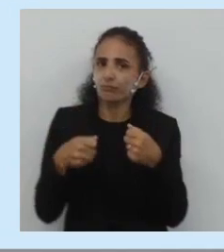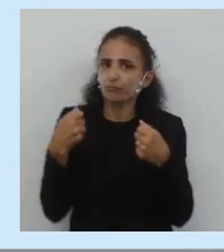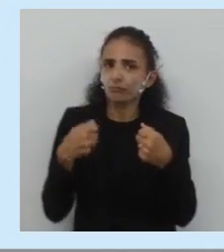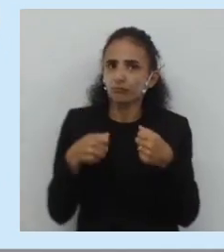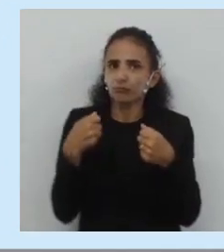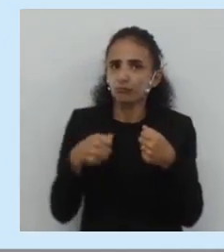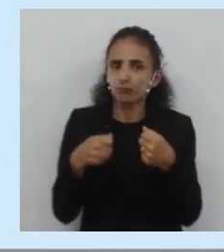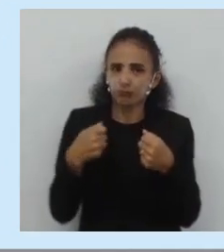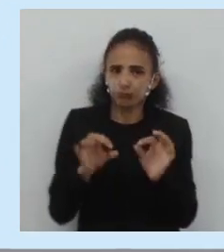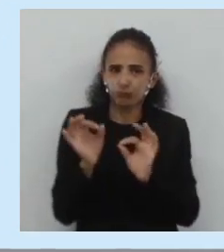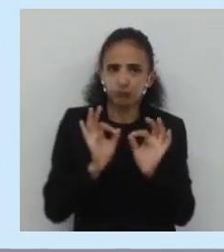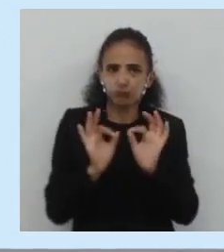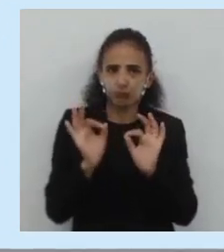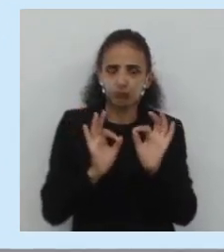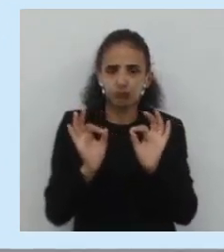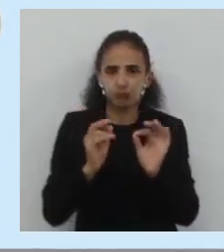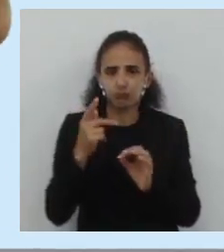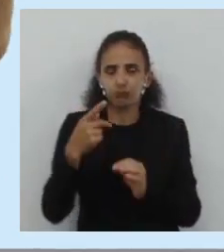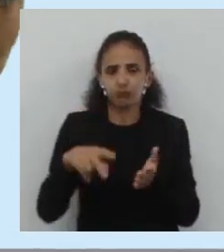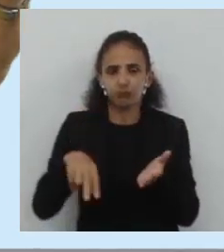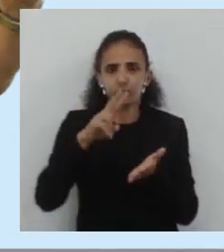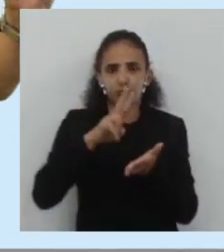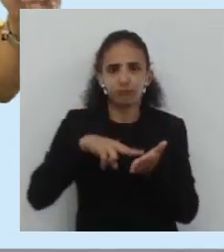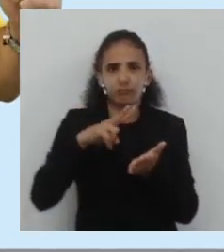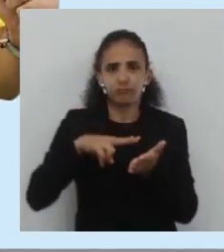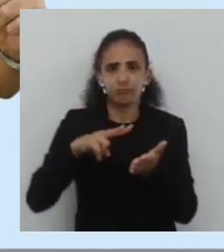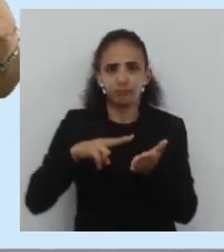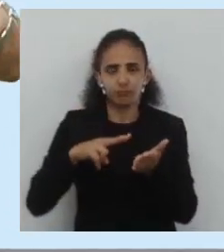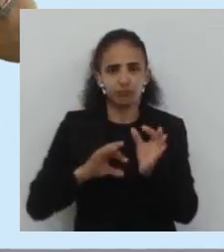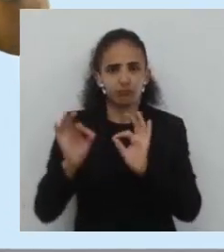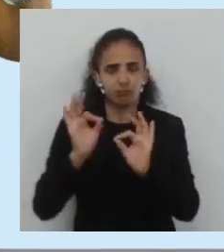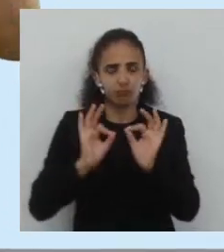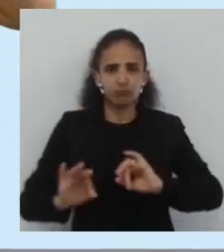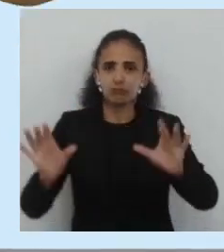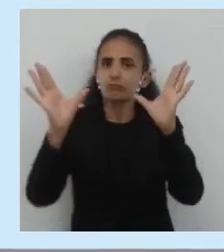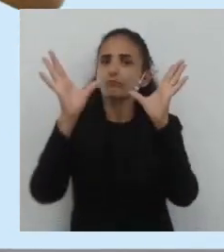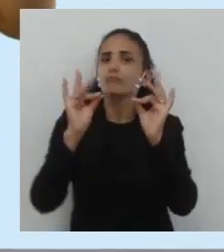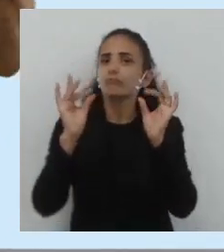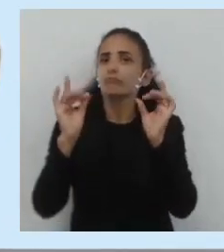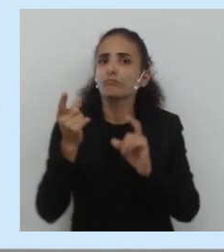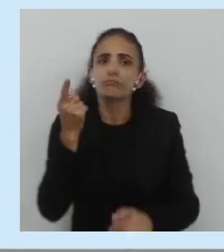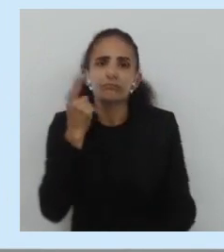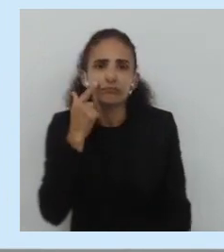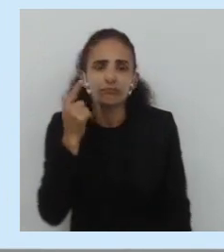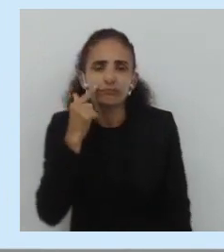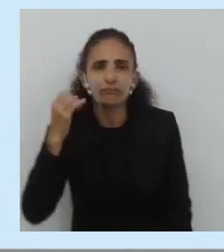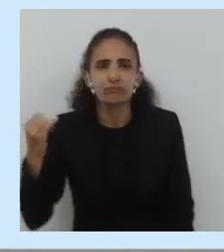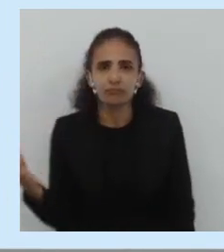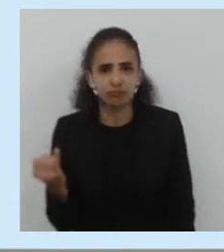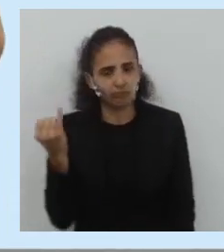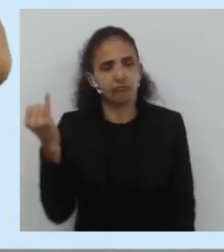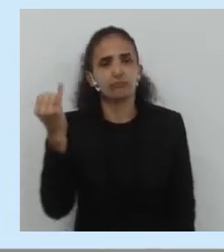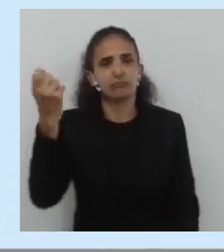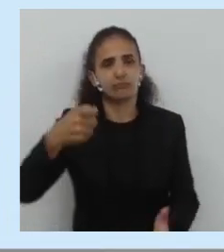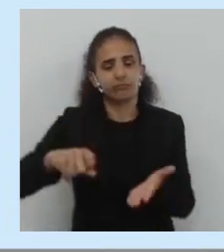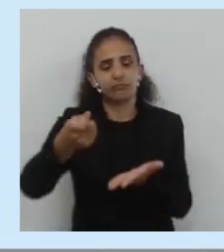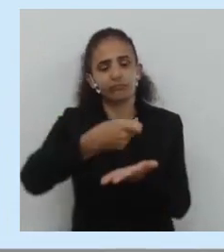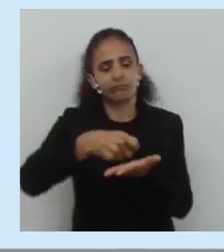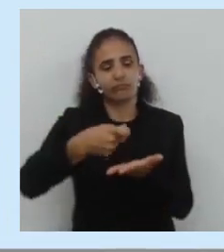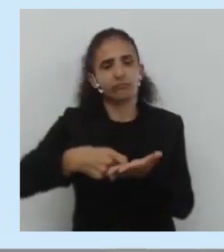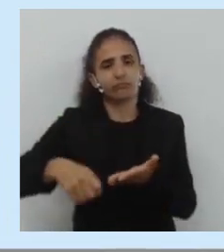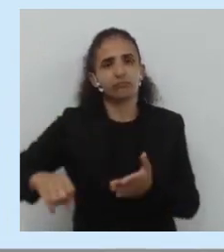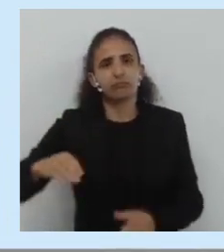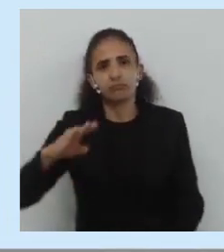uma tomada de nota, faça uma leitura, uma escuta atenta e registrem